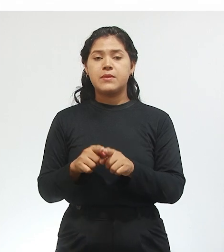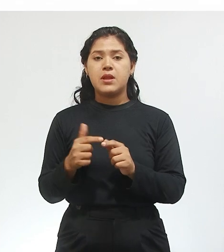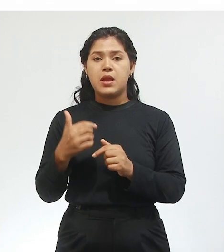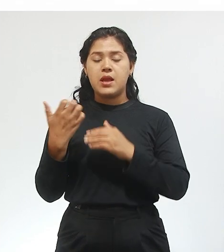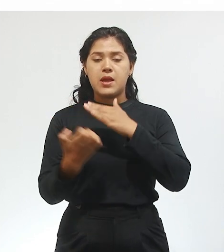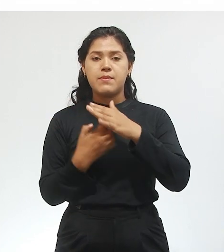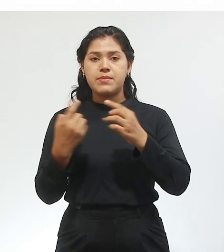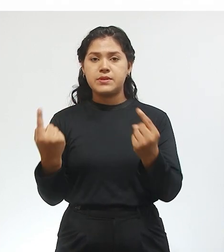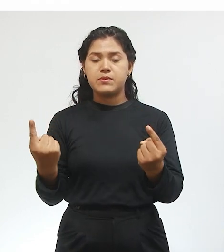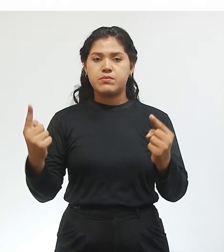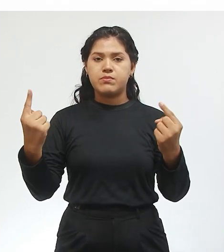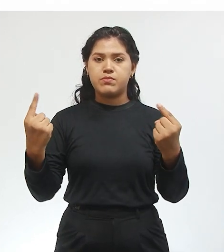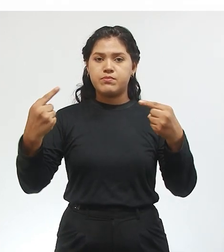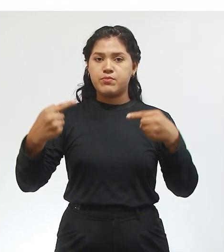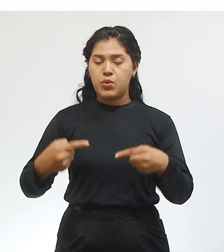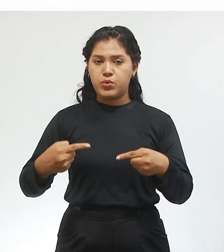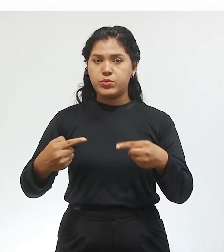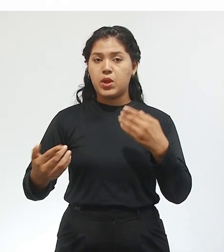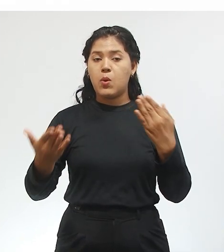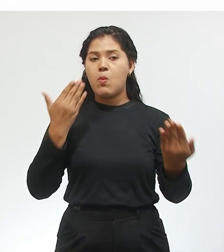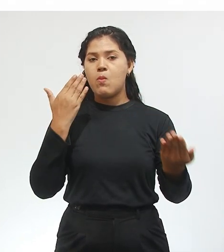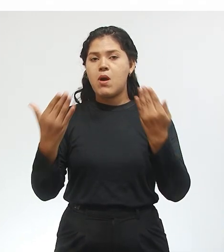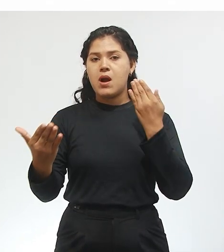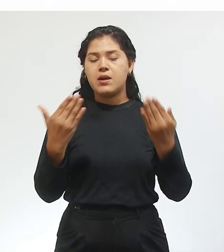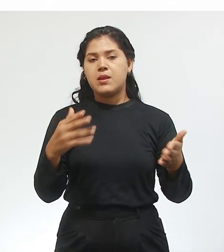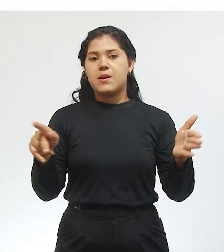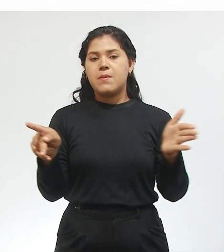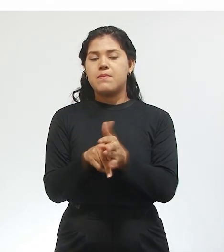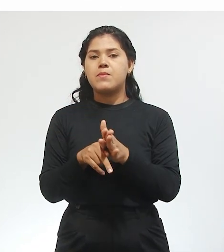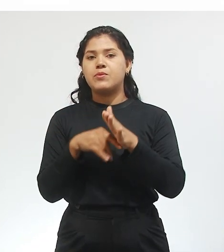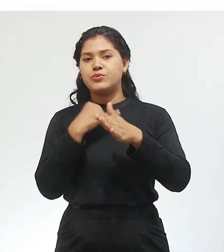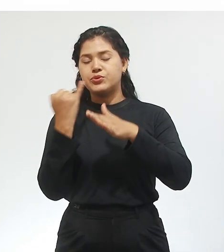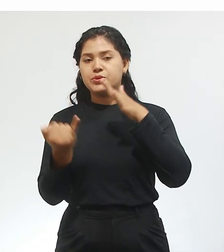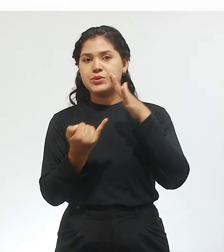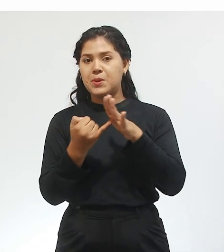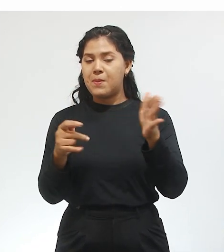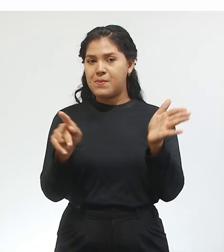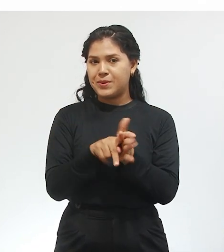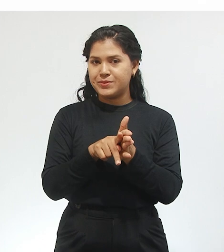fazer as comparações com suas determinadas organizações, então eles utilizam.